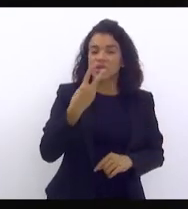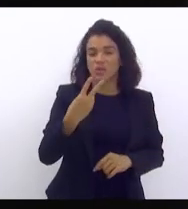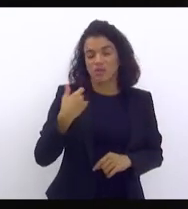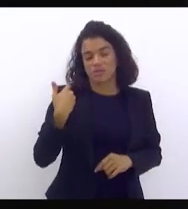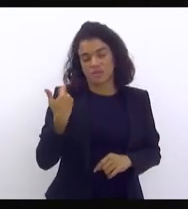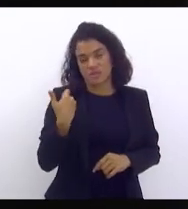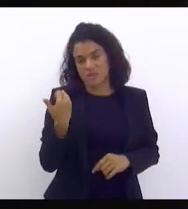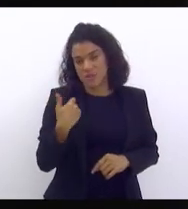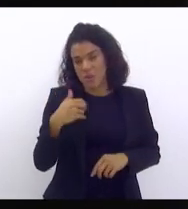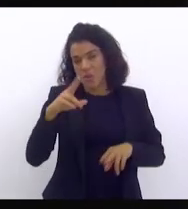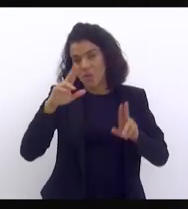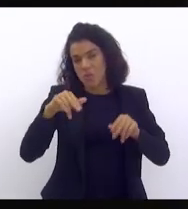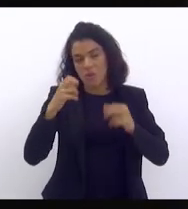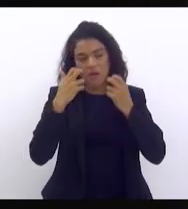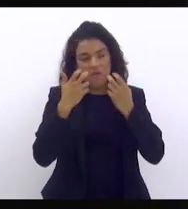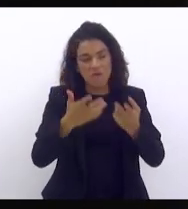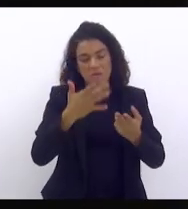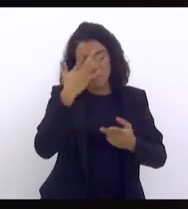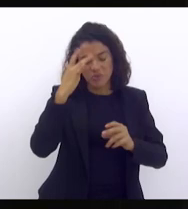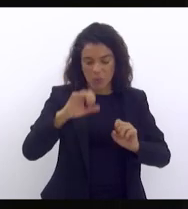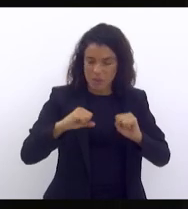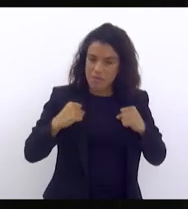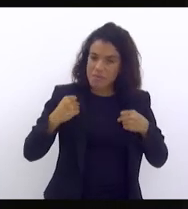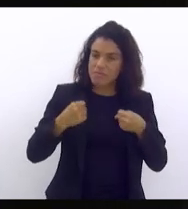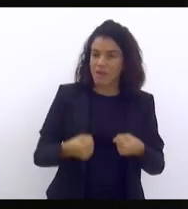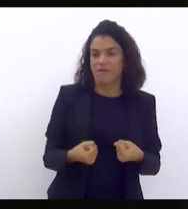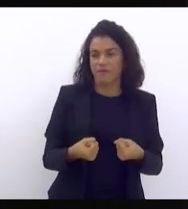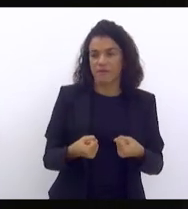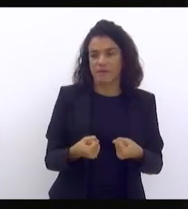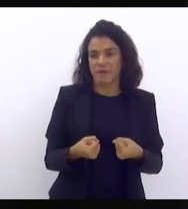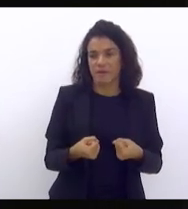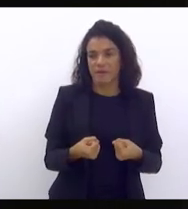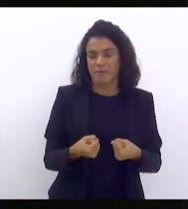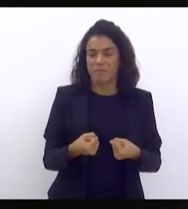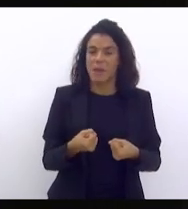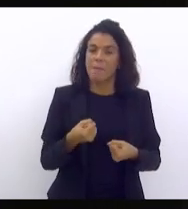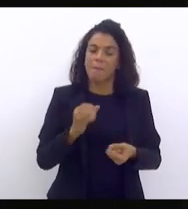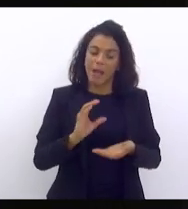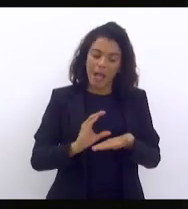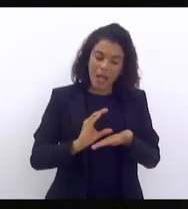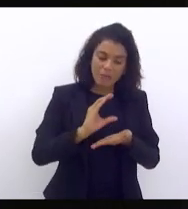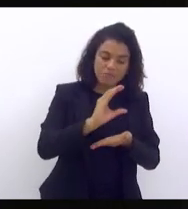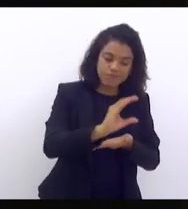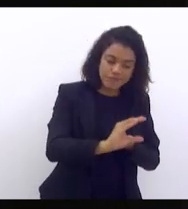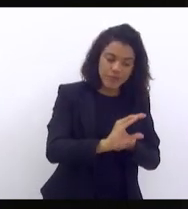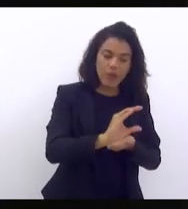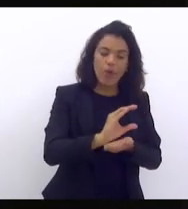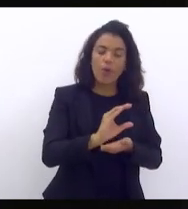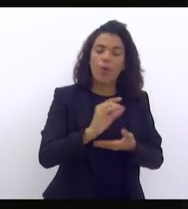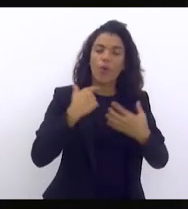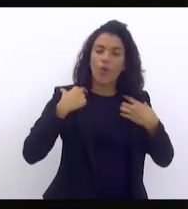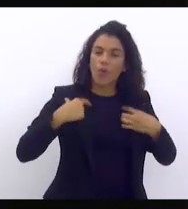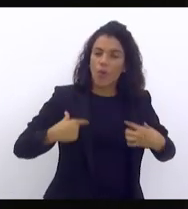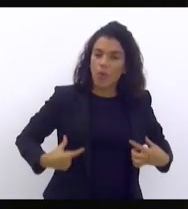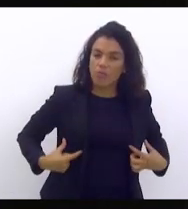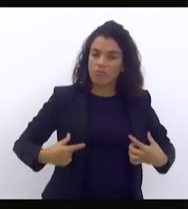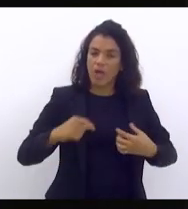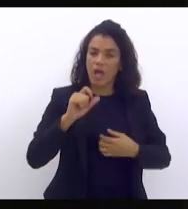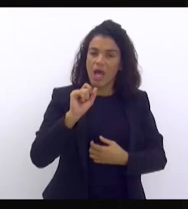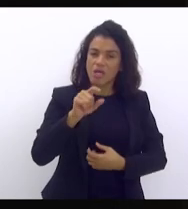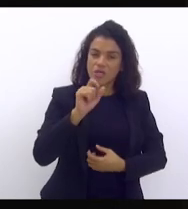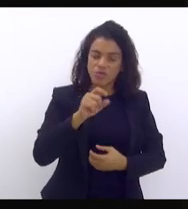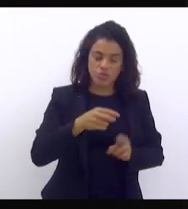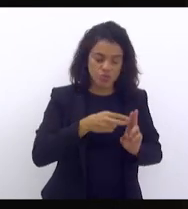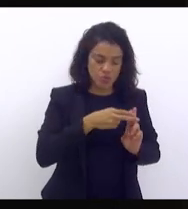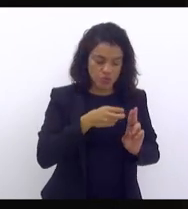vi ninguém levantar a bandeira para gratificar o agente de